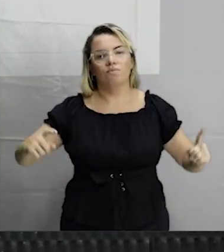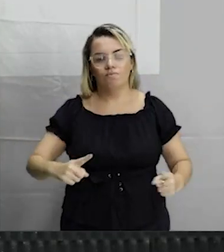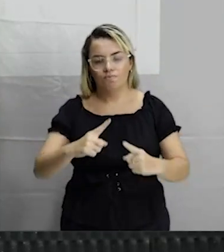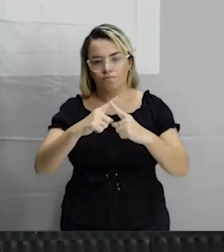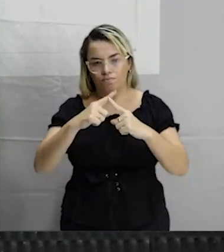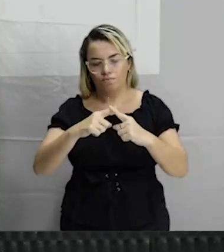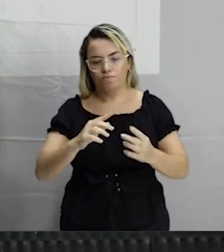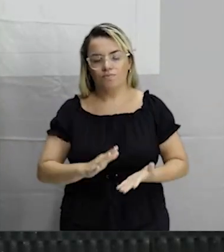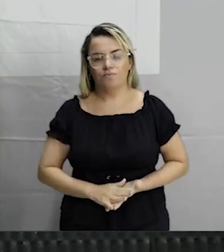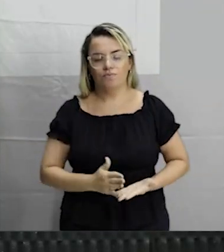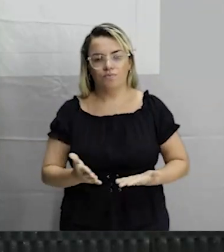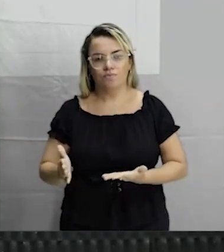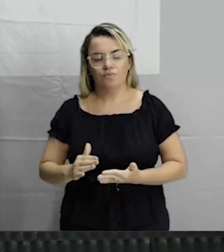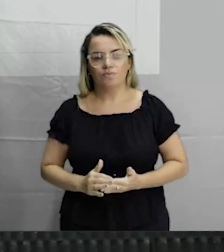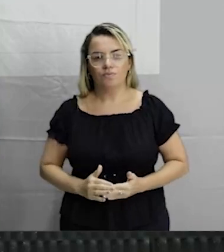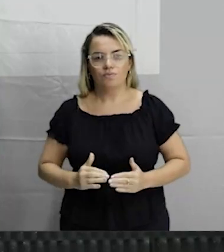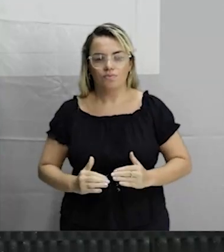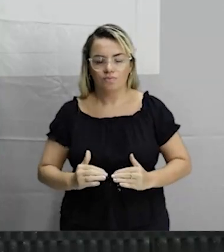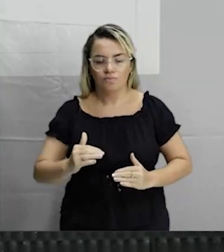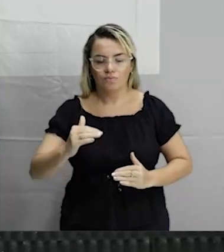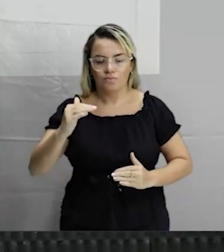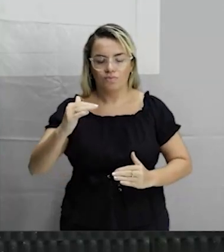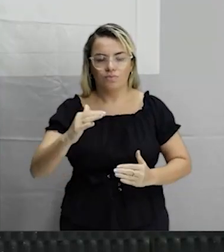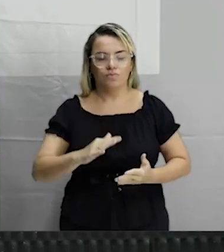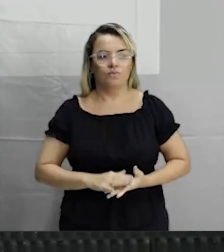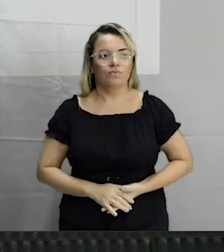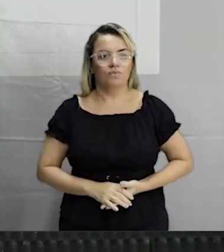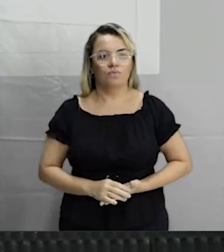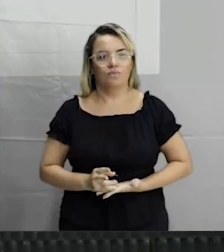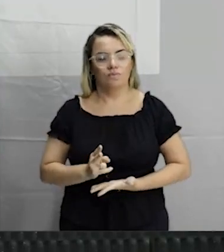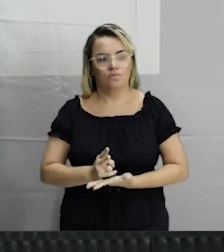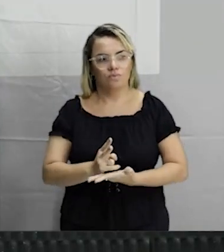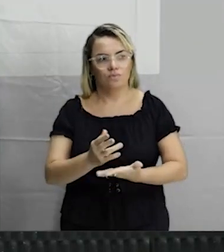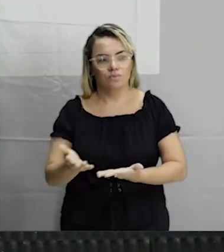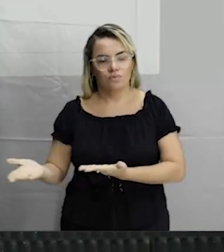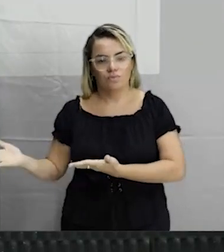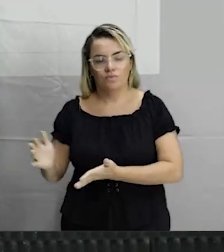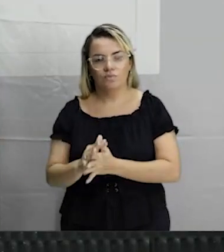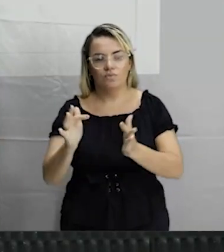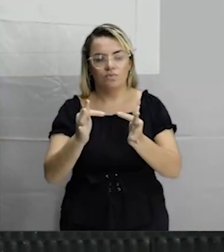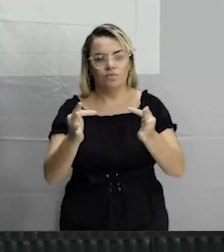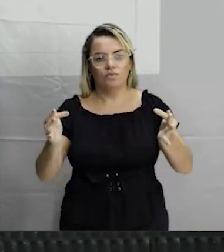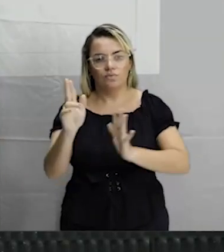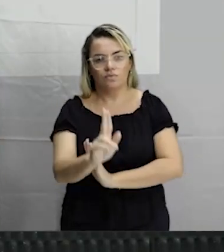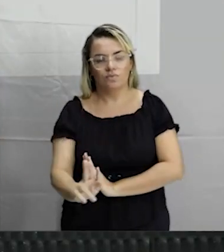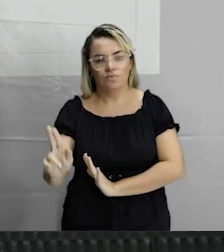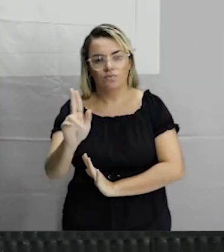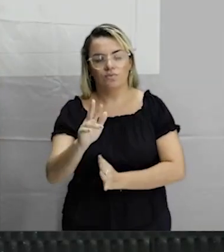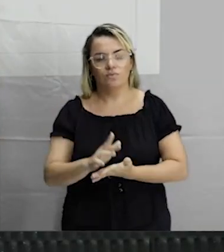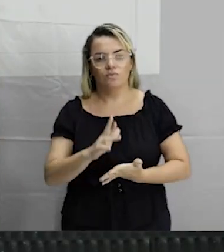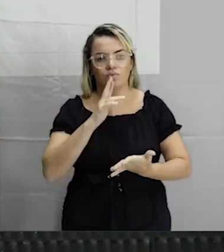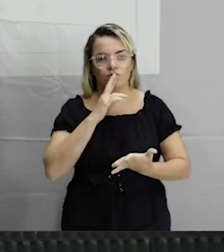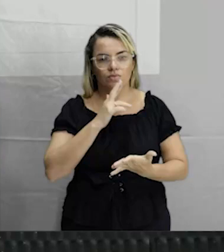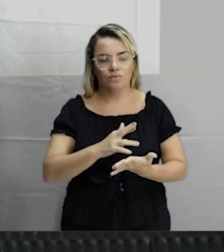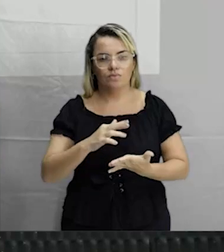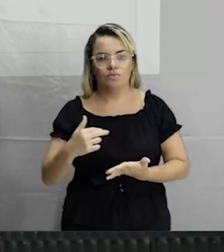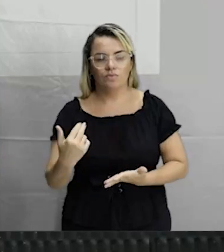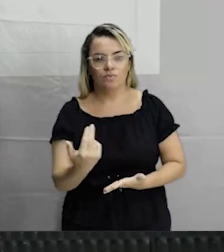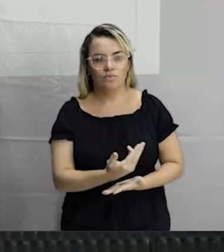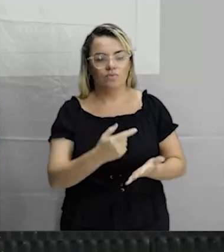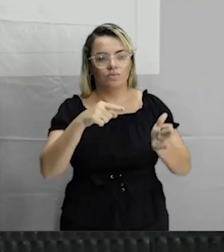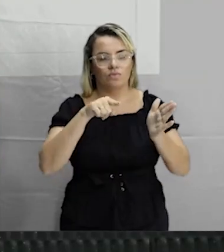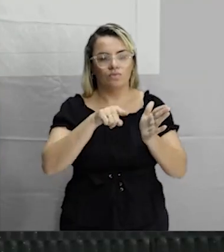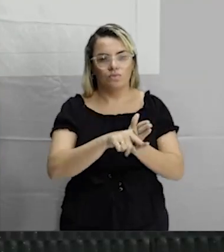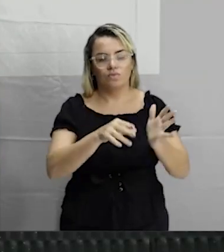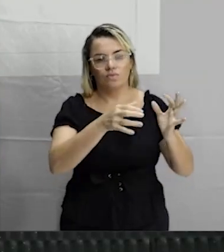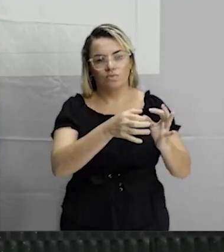O juro composto é um aumento sucessivo. Tá? Então, essa aqui é a fórmula que a gente vai usar para resolver os nossos problemas